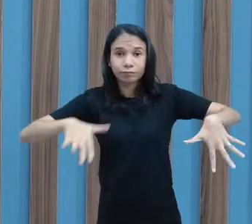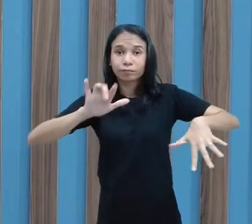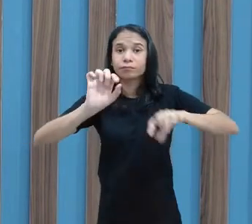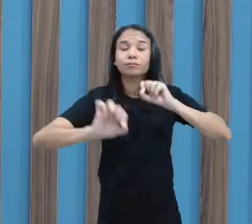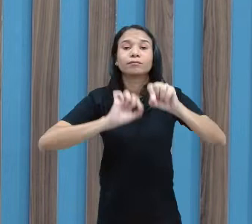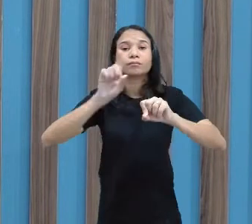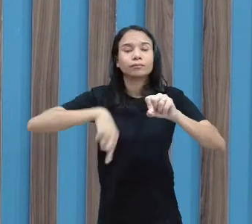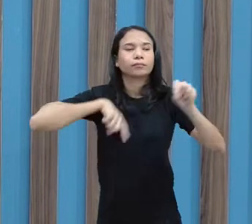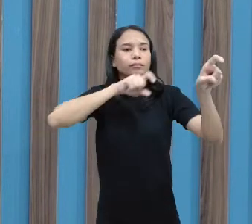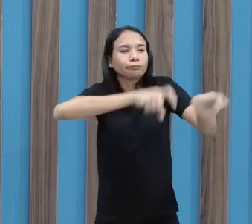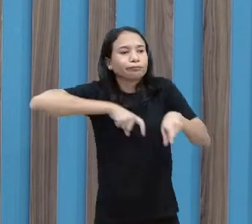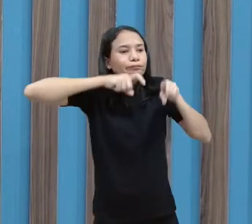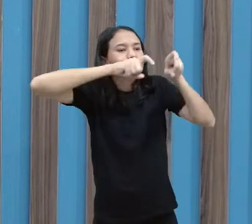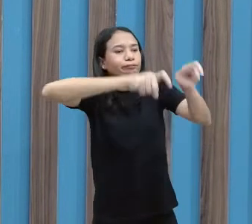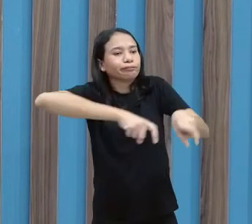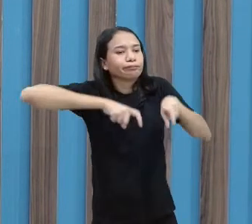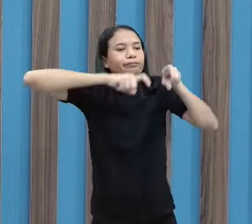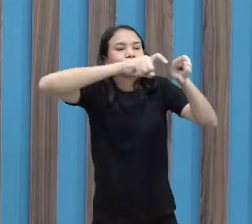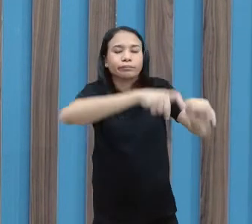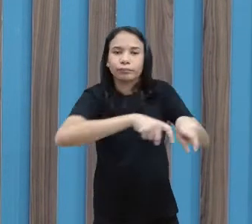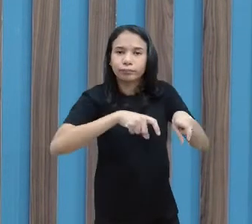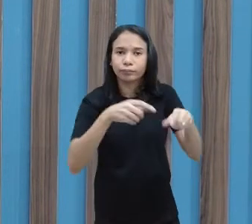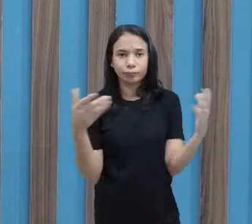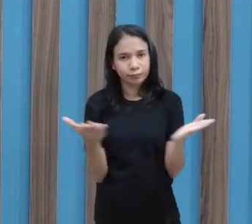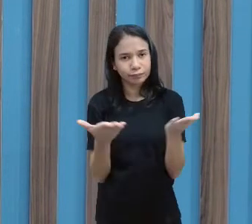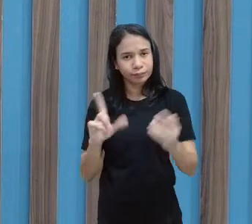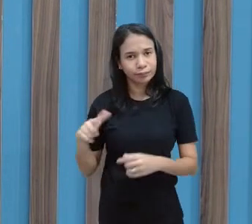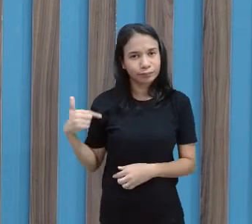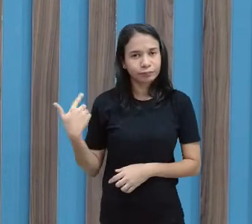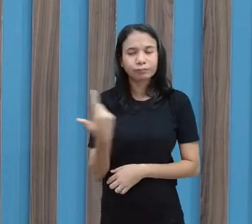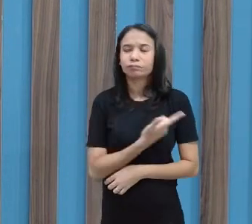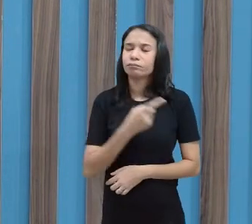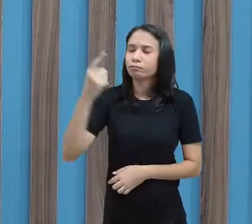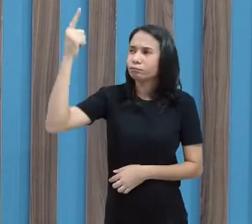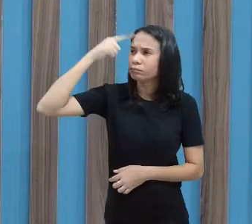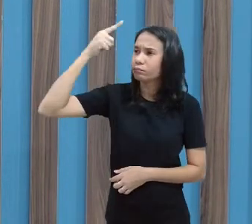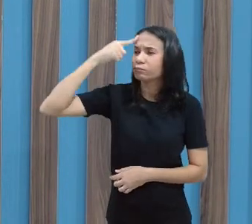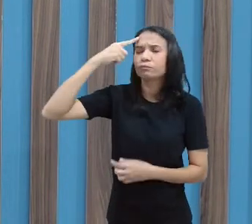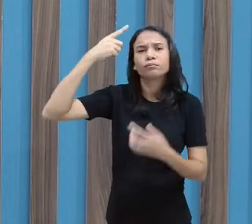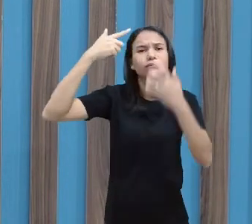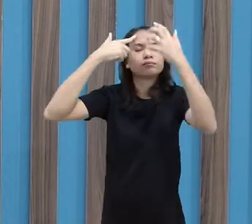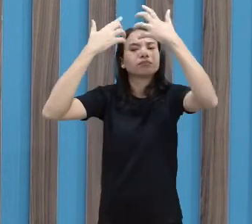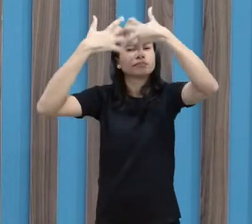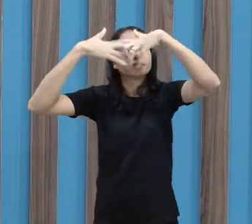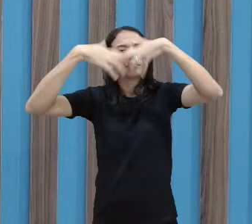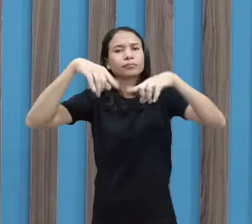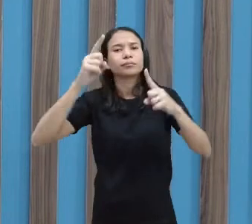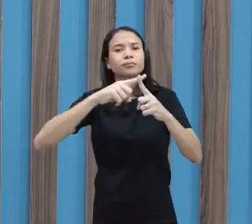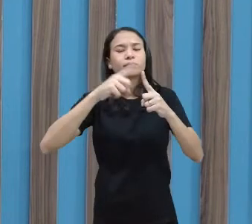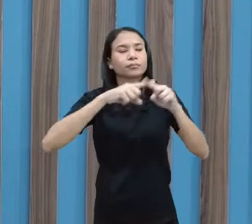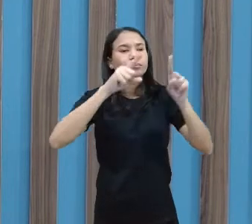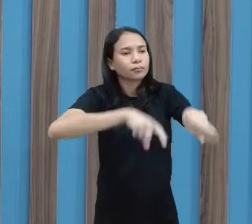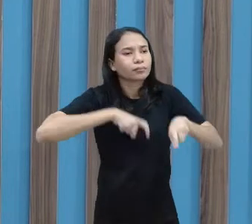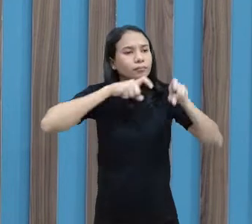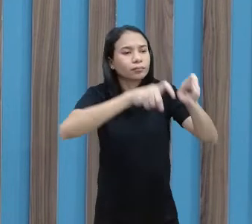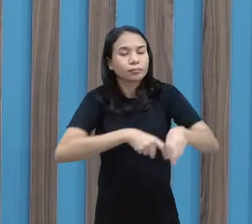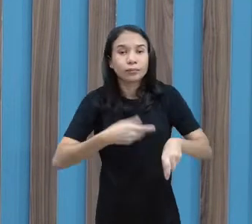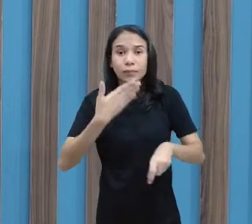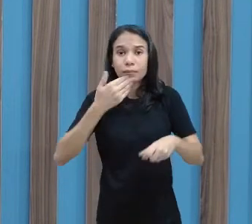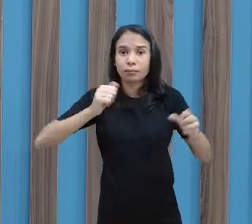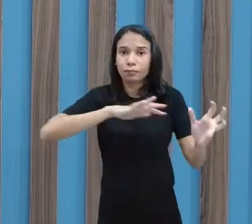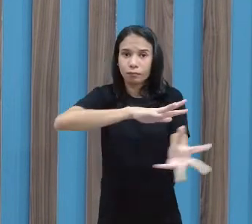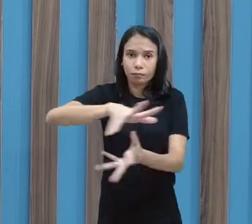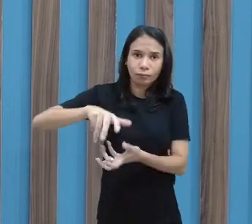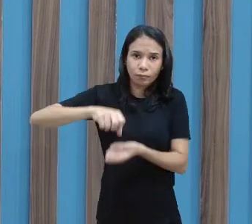da agropecuária. Hoje a gente já vem pensando em tipos de agriculturas mais sustentável,